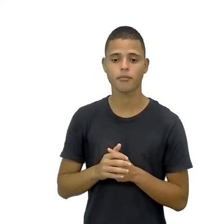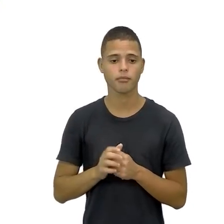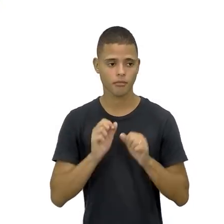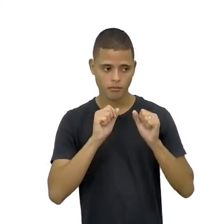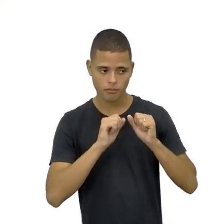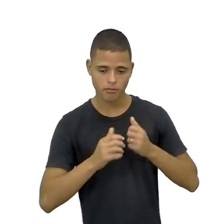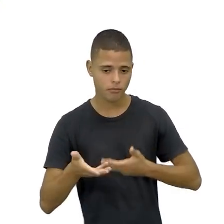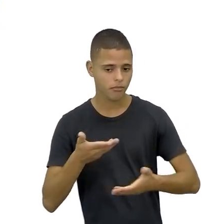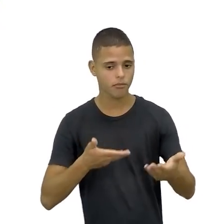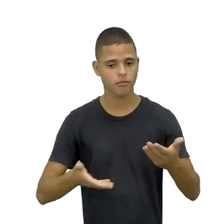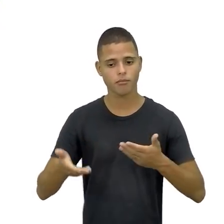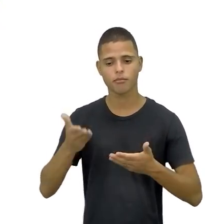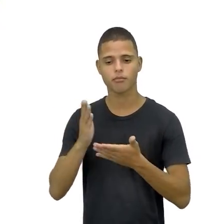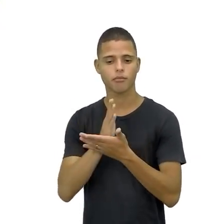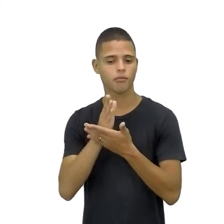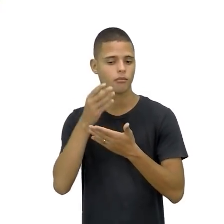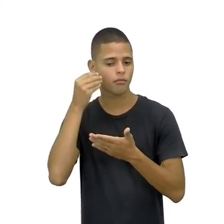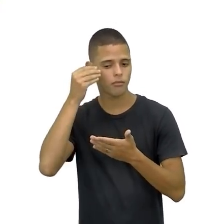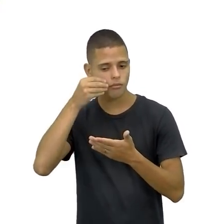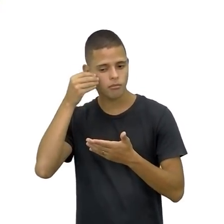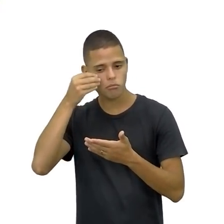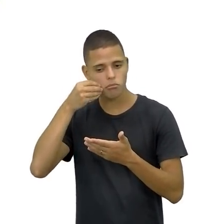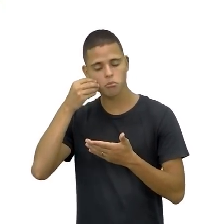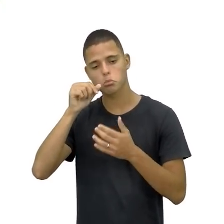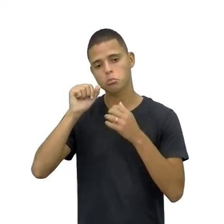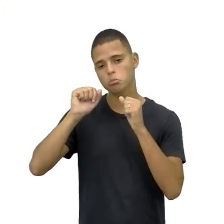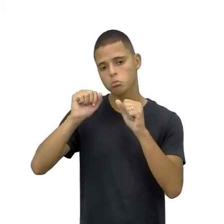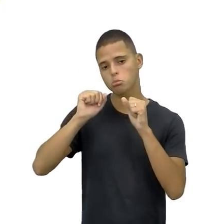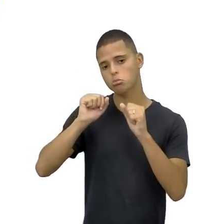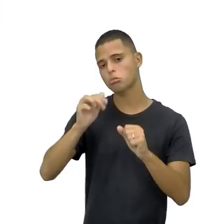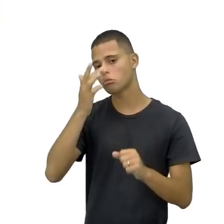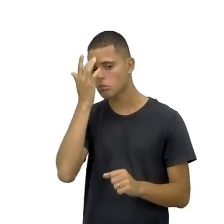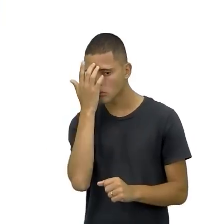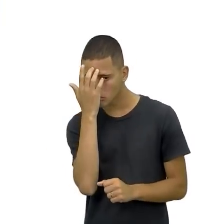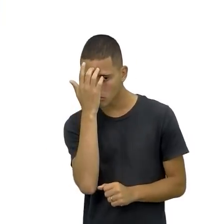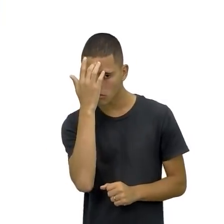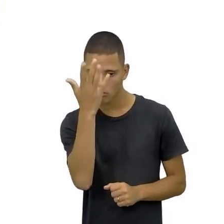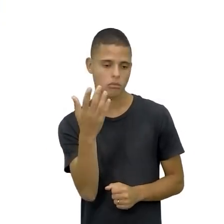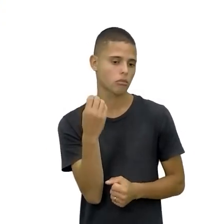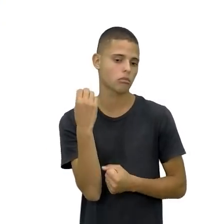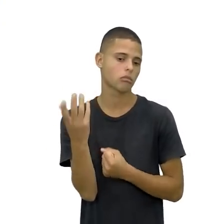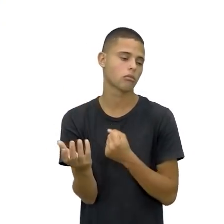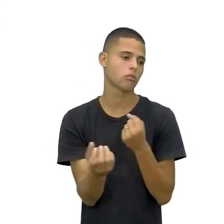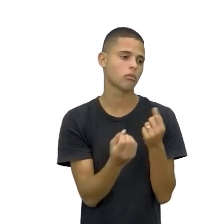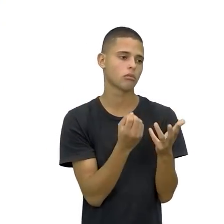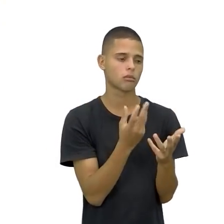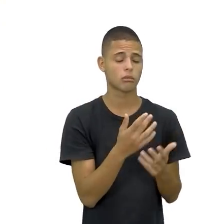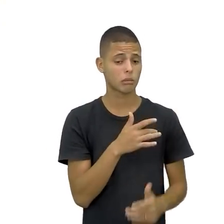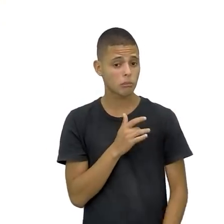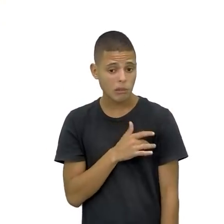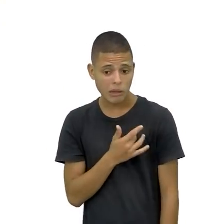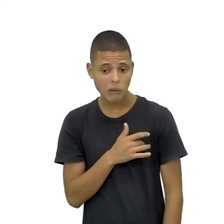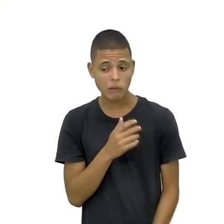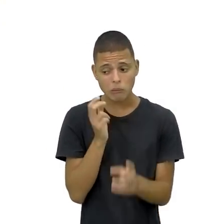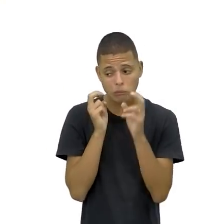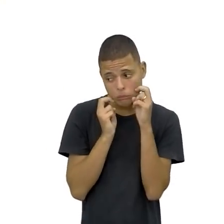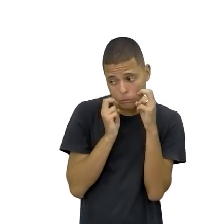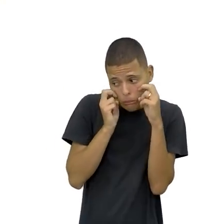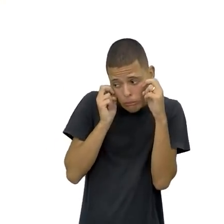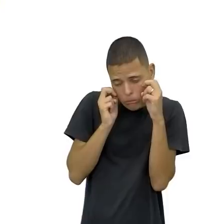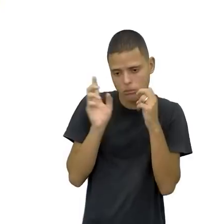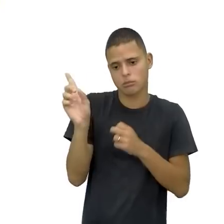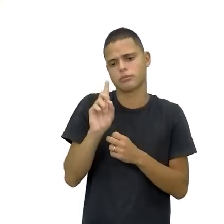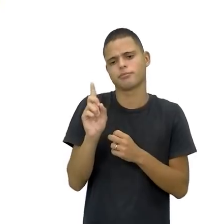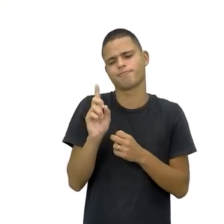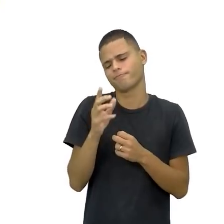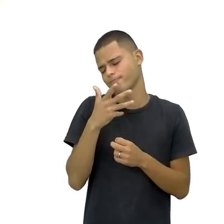né? Então, assim, eles podem, de certa maneira, compartilhar mais os seus conhecimentos sem muito medo, sem muita vergonha, né? E